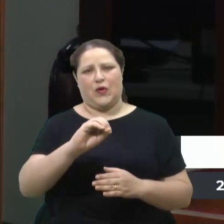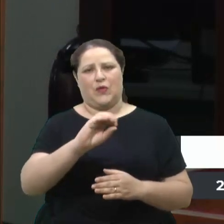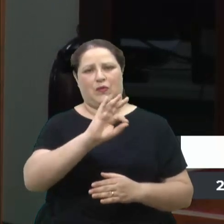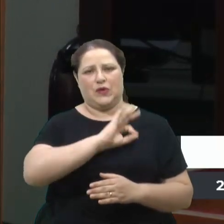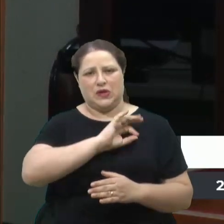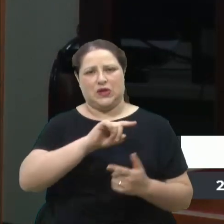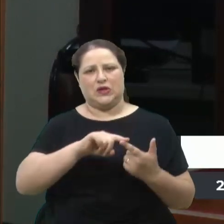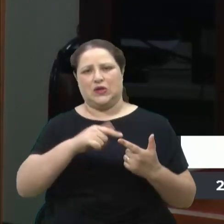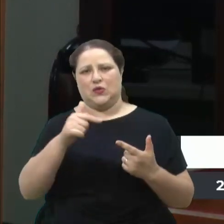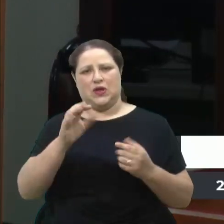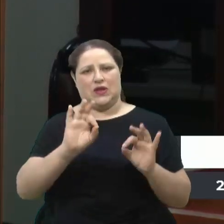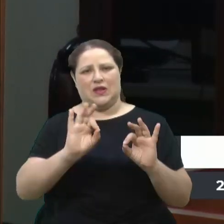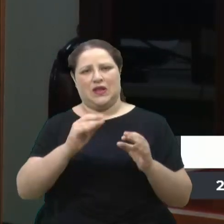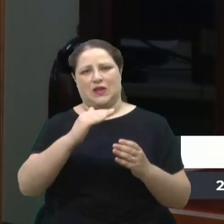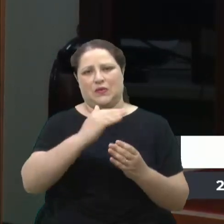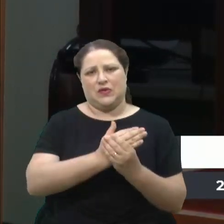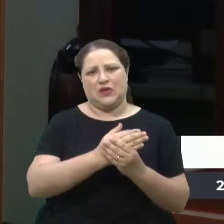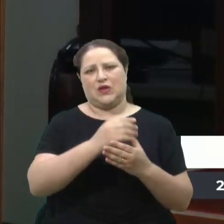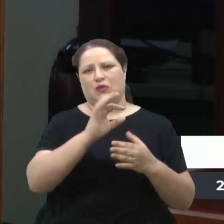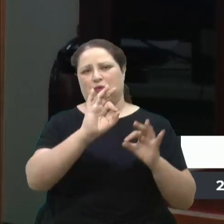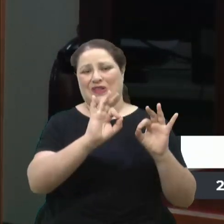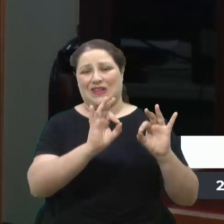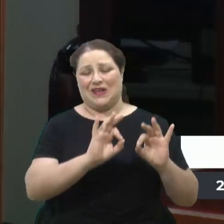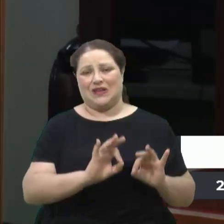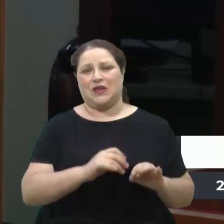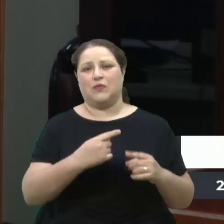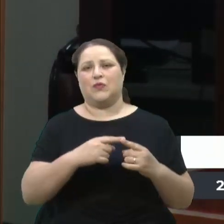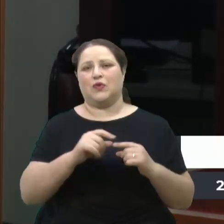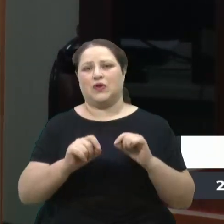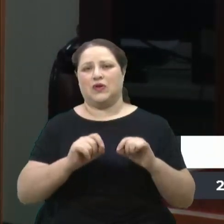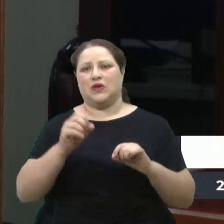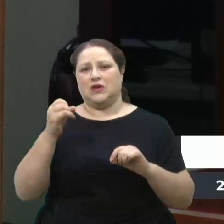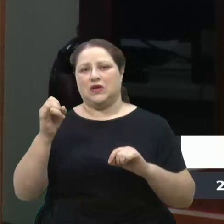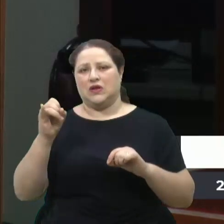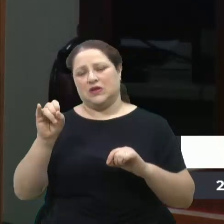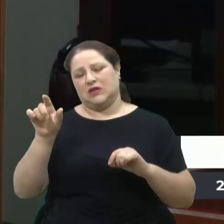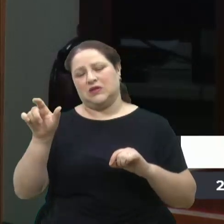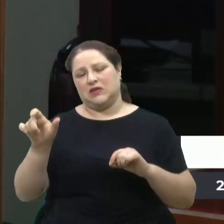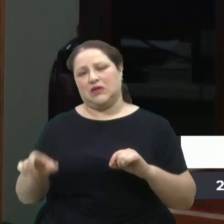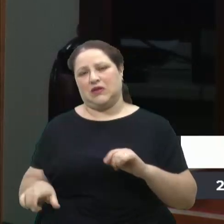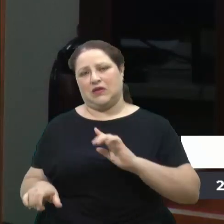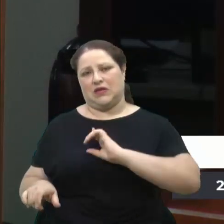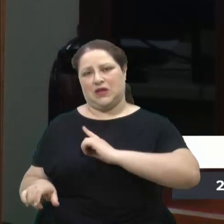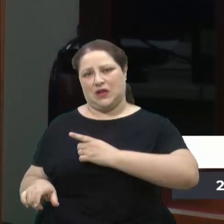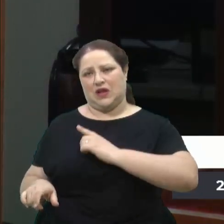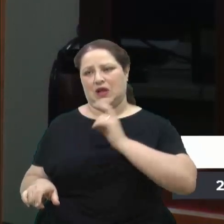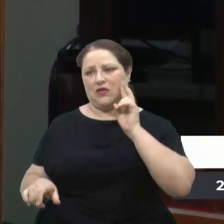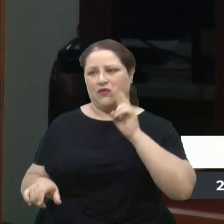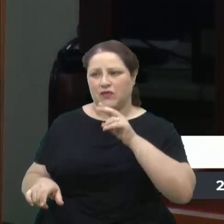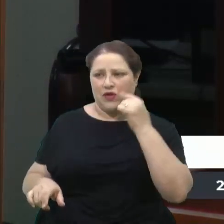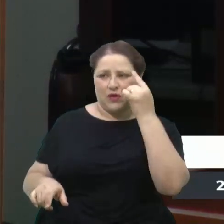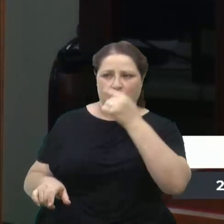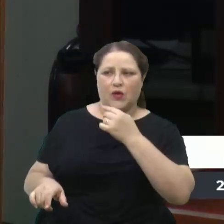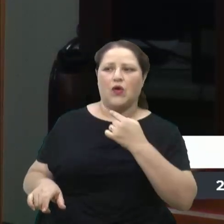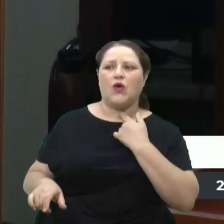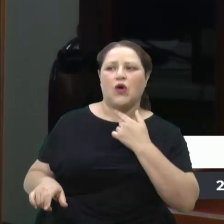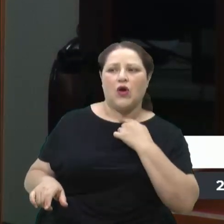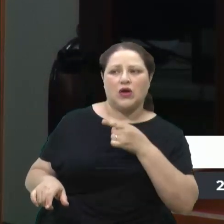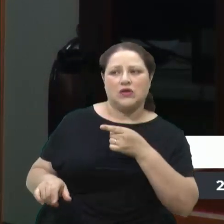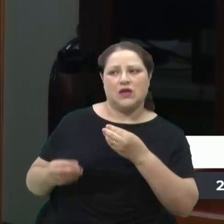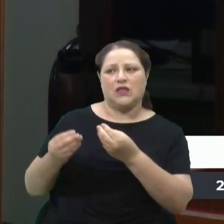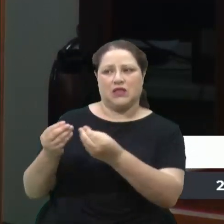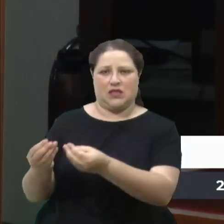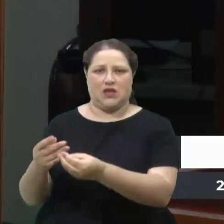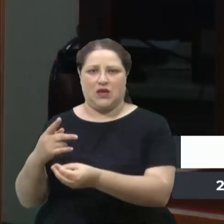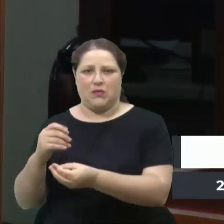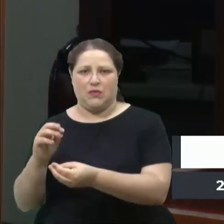consegui ter um posse de armas. Por quê? Porque é o delegado, se ele gosta da tua cara ou não, que ele te dá o porte. E não pela tua capacidade.